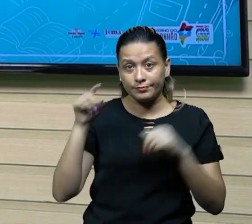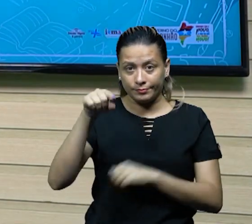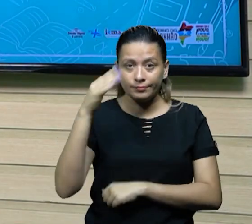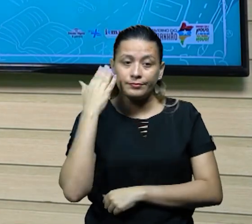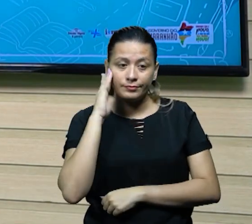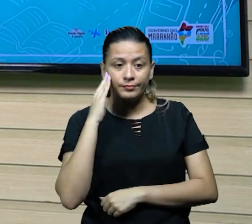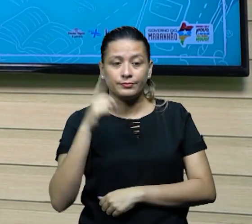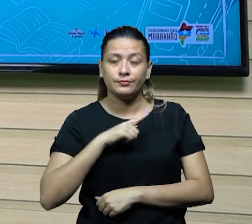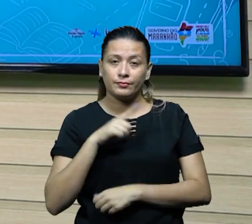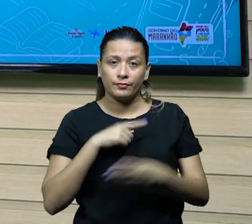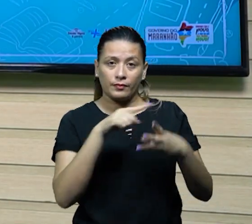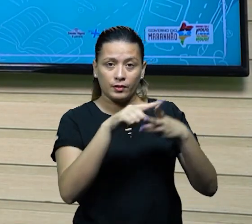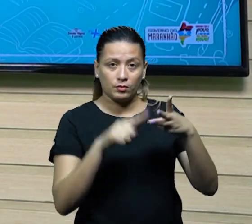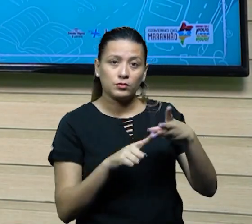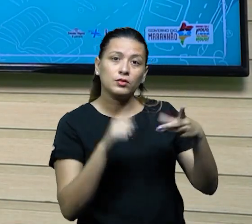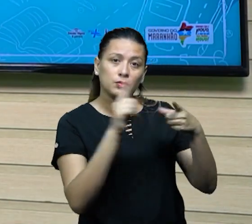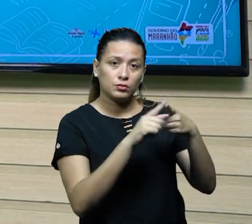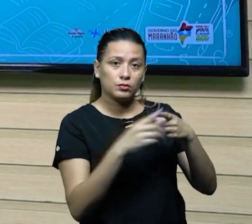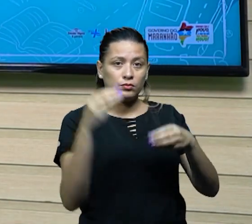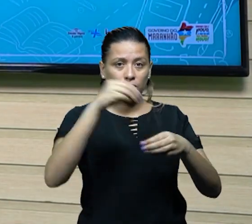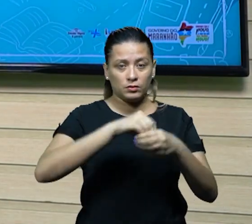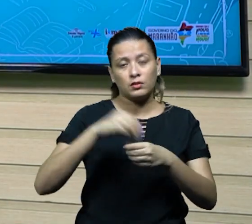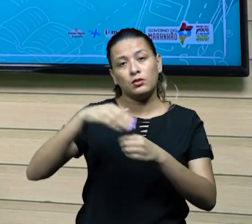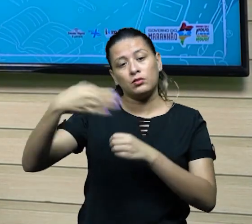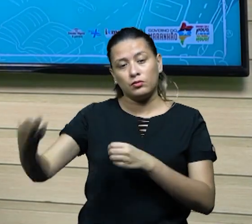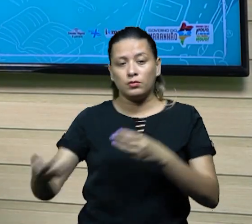de acordo com o cargo que você ocupa e as